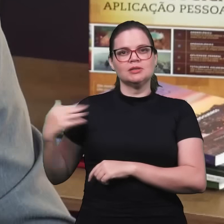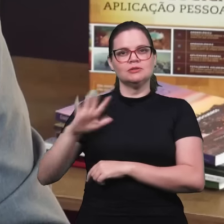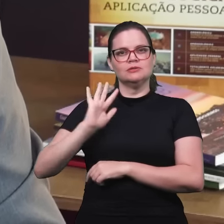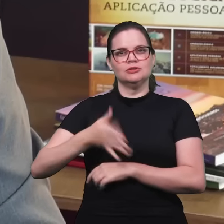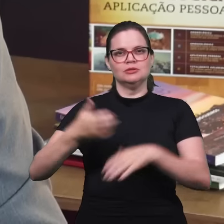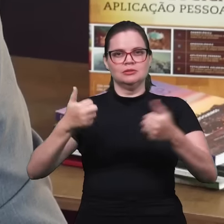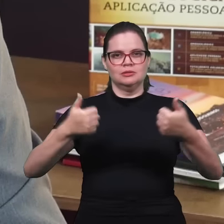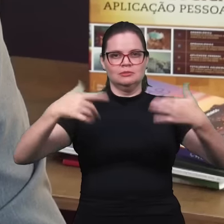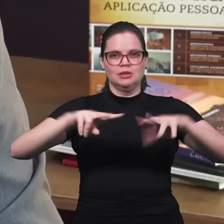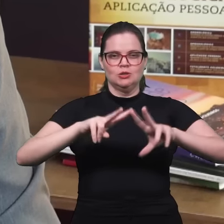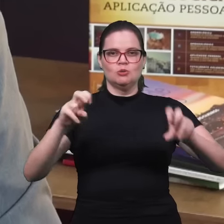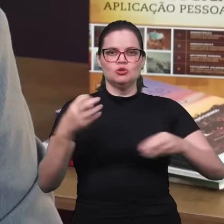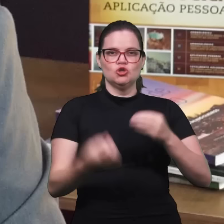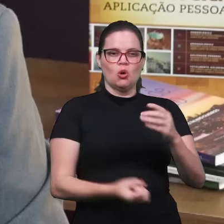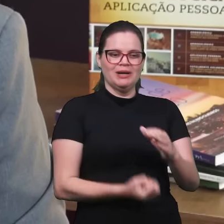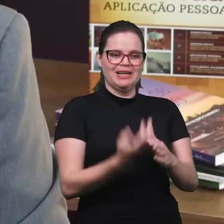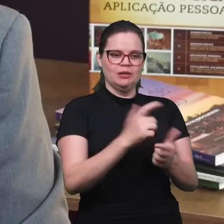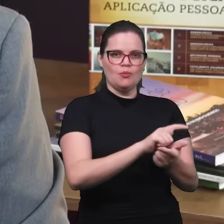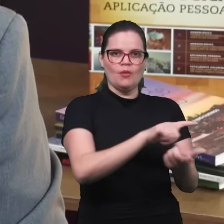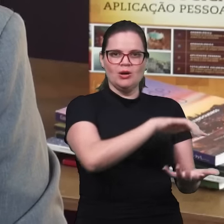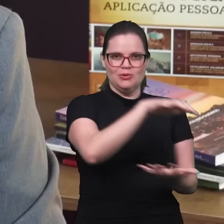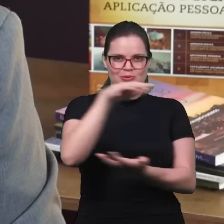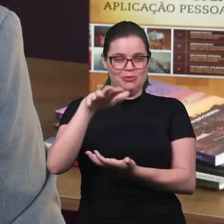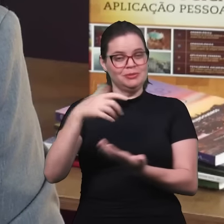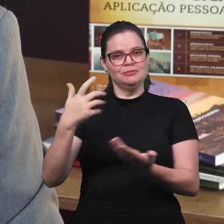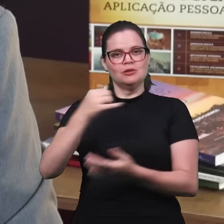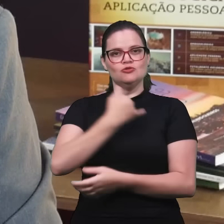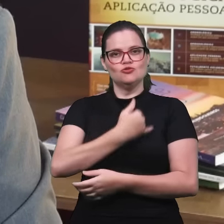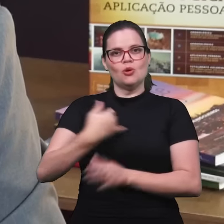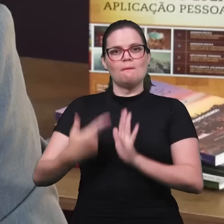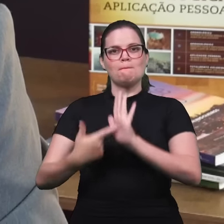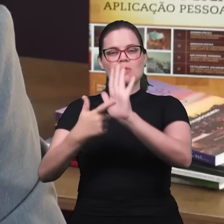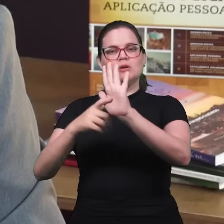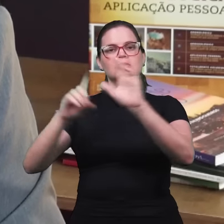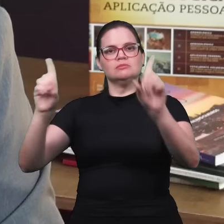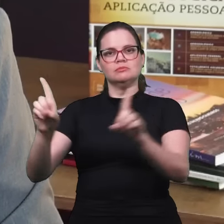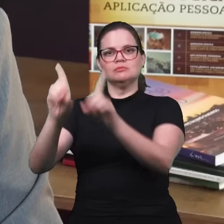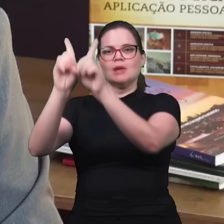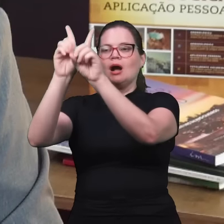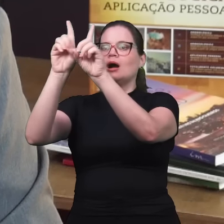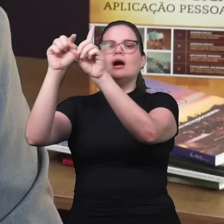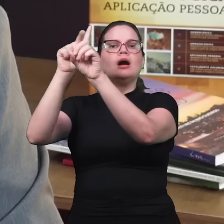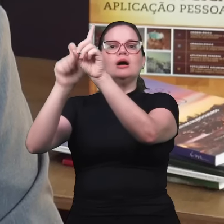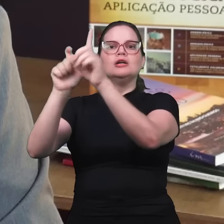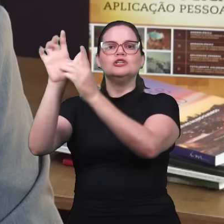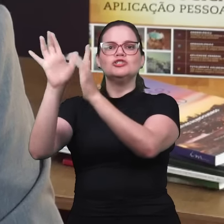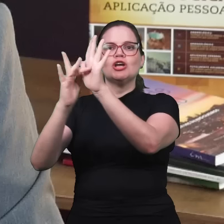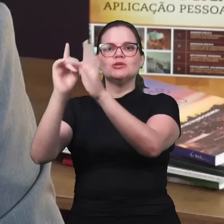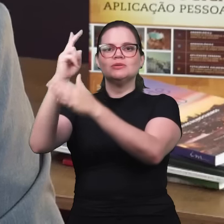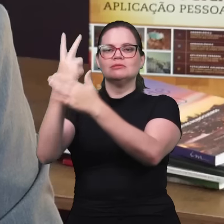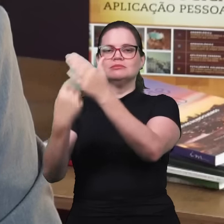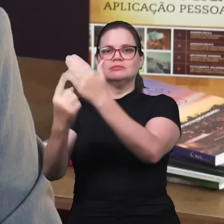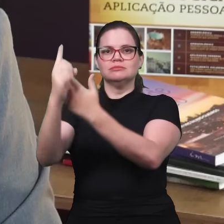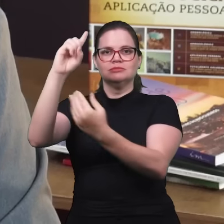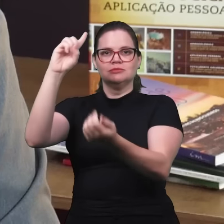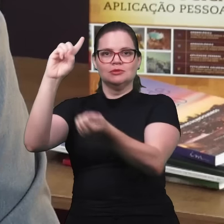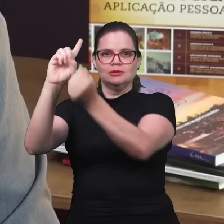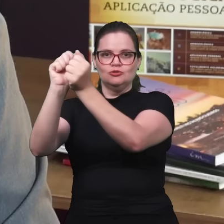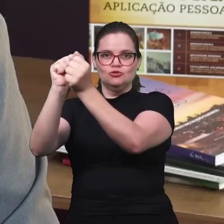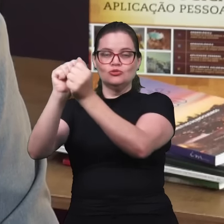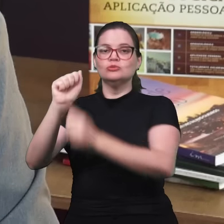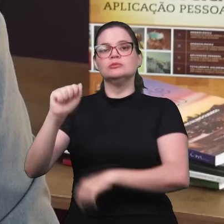vai afirmar, né, e reafirmar a presença do Senhor Jesus ali na criação, né? Mas também Jesus